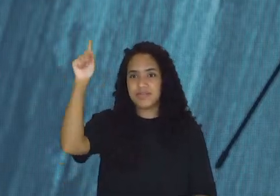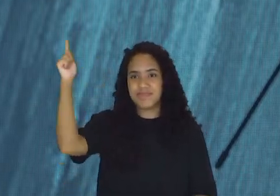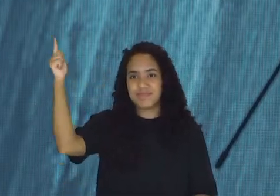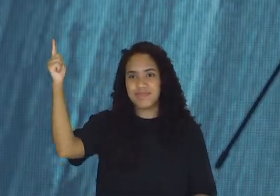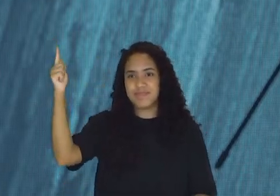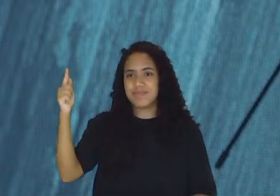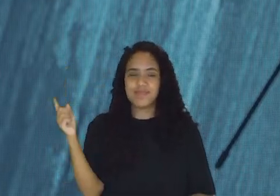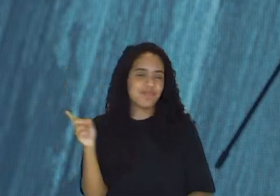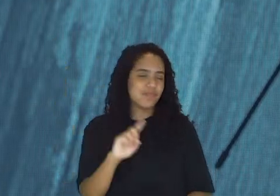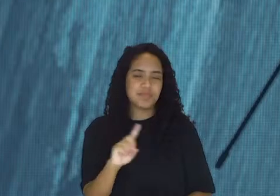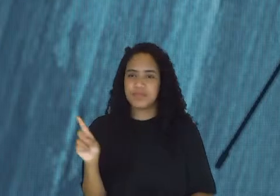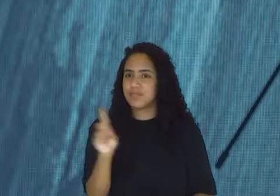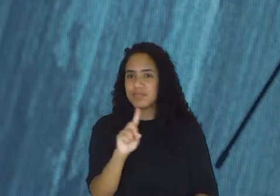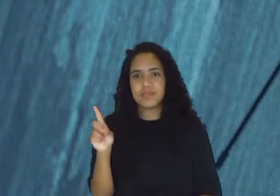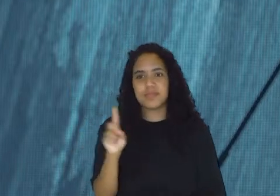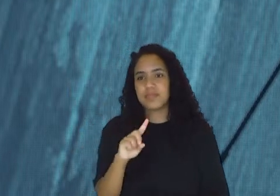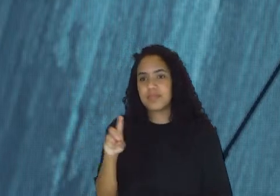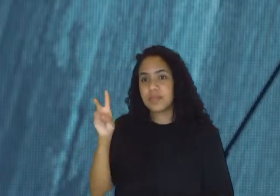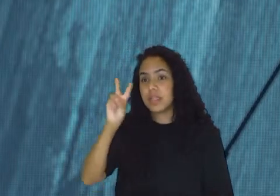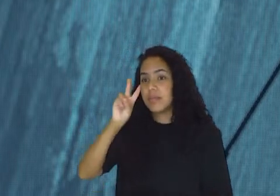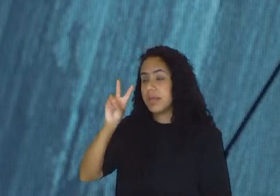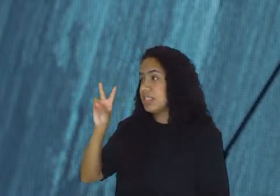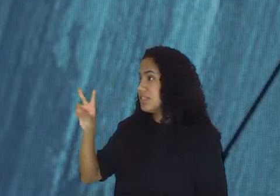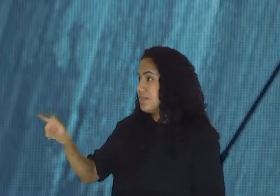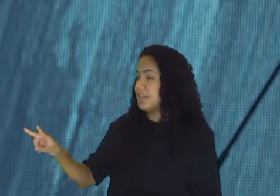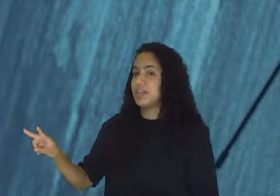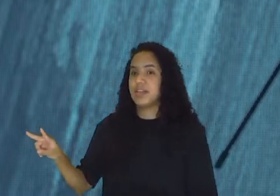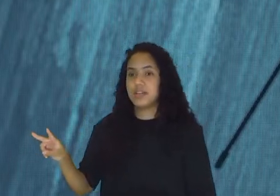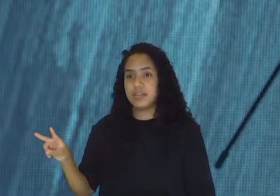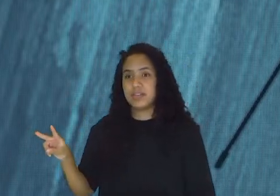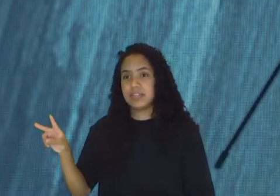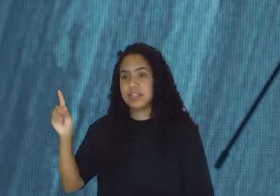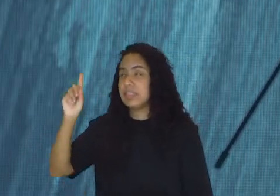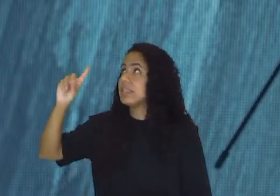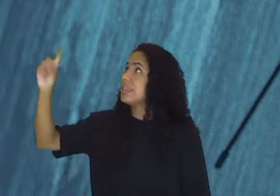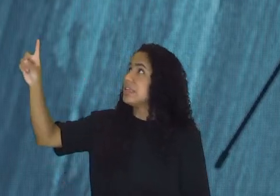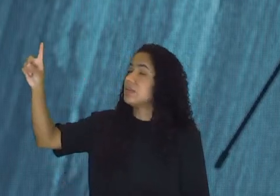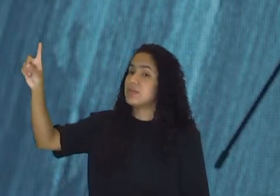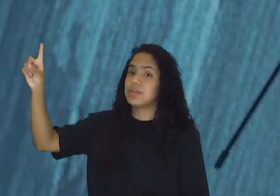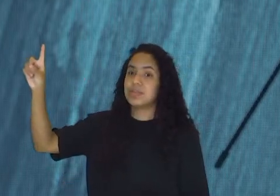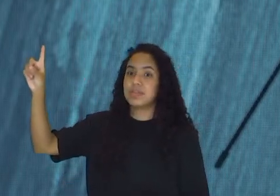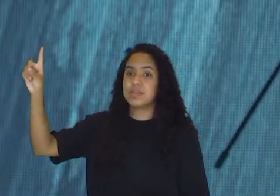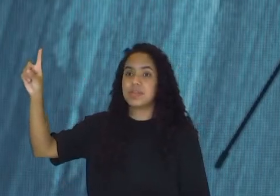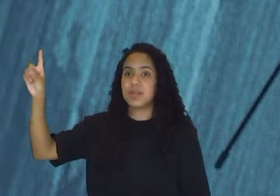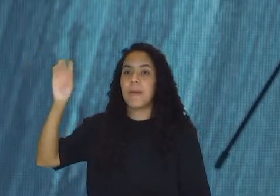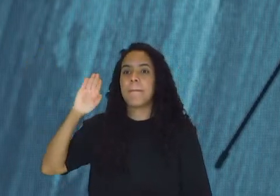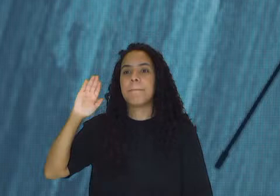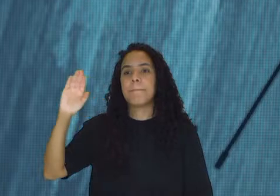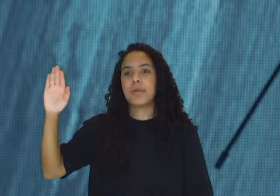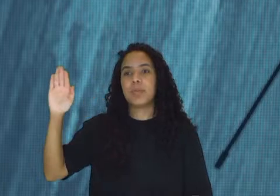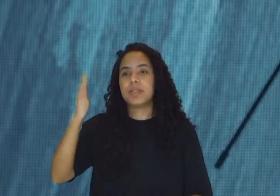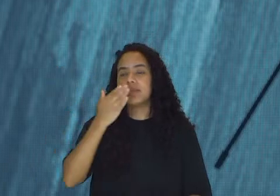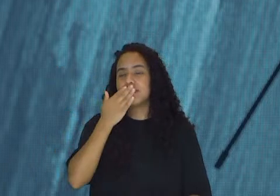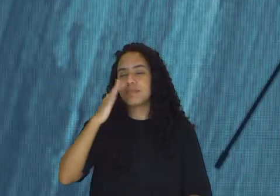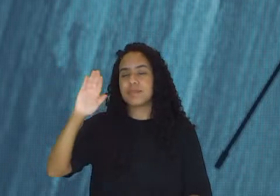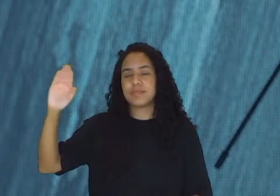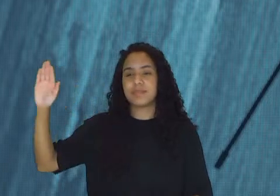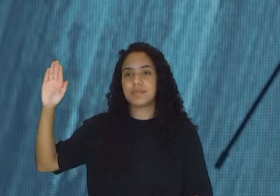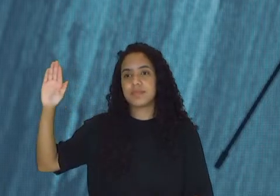fiel, que cuida de cada um de nós. Papai, nós te agradecemos por ser esse Pai de amor.